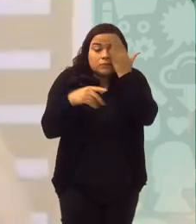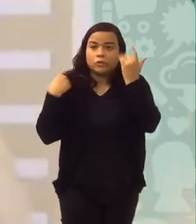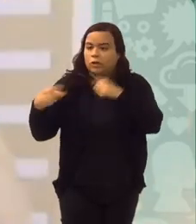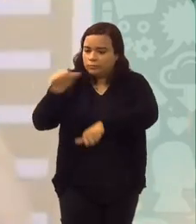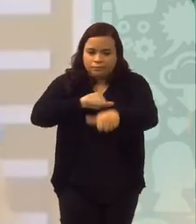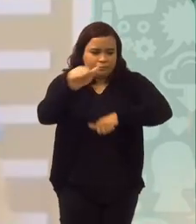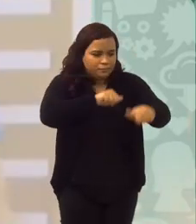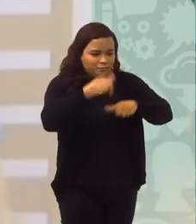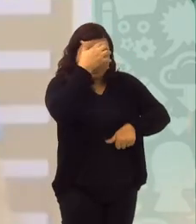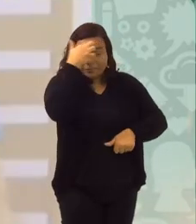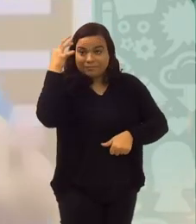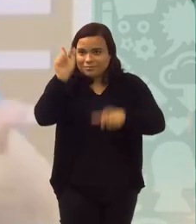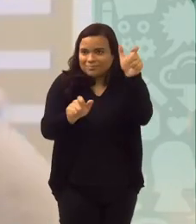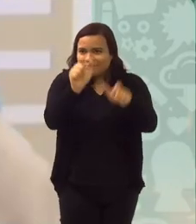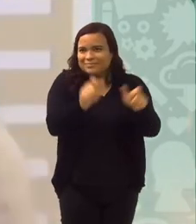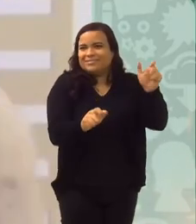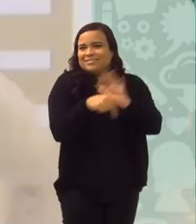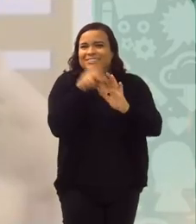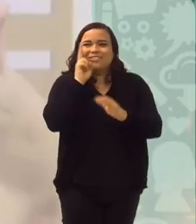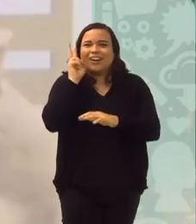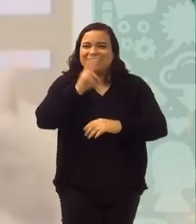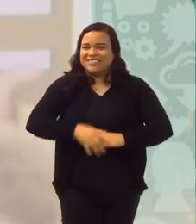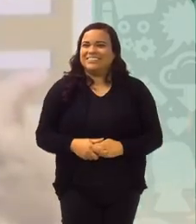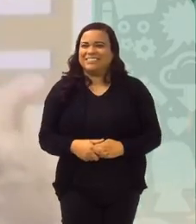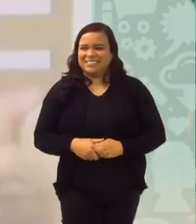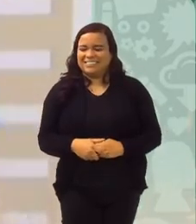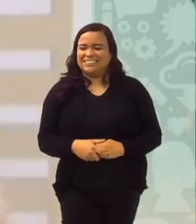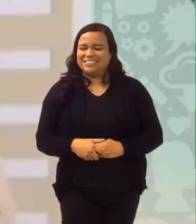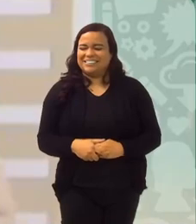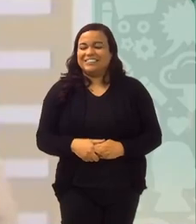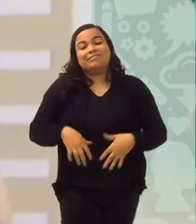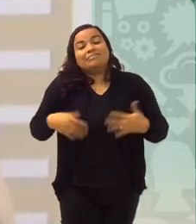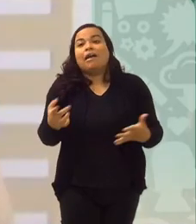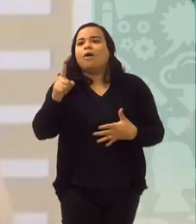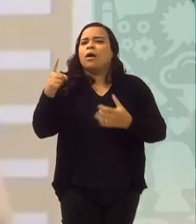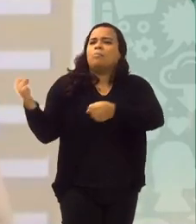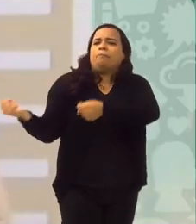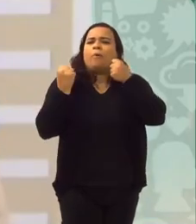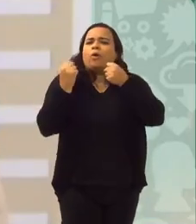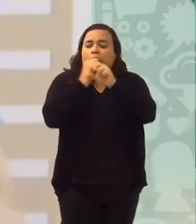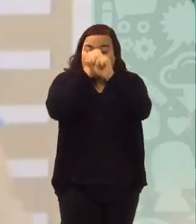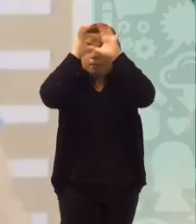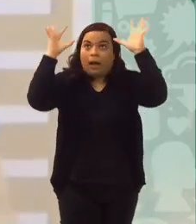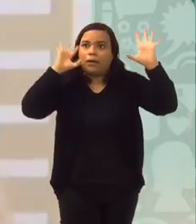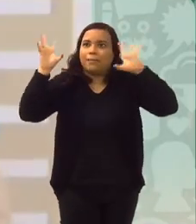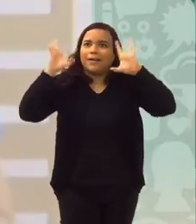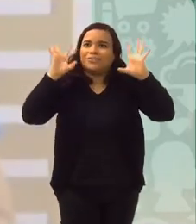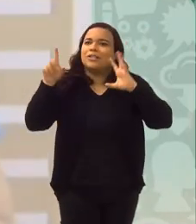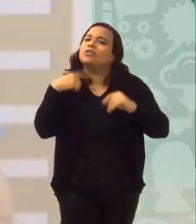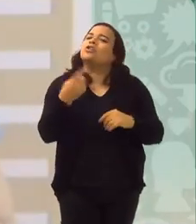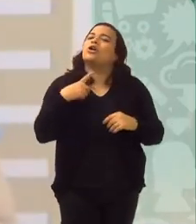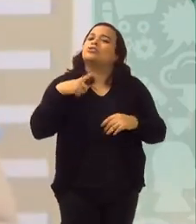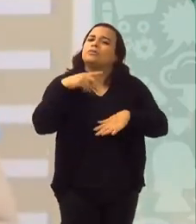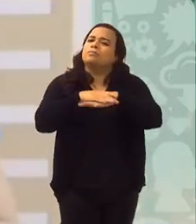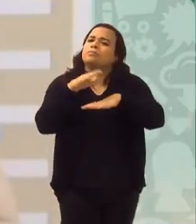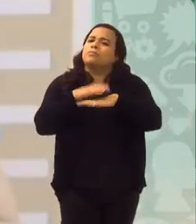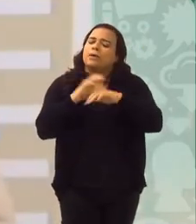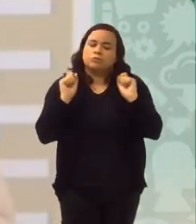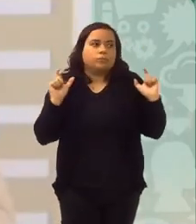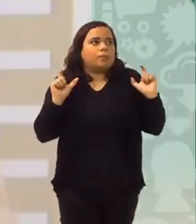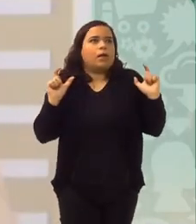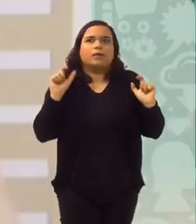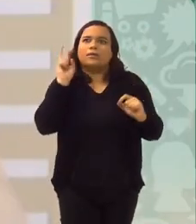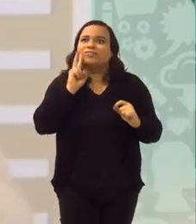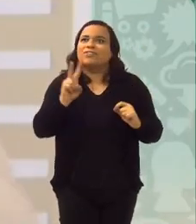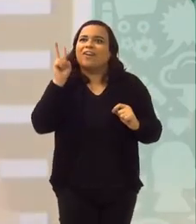gente se coloca no lugar das coisas, das pessoas. Então, assim, esse poder imaginativo que a gente tem,